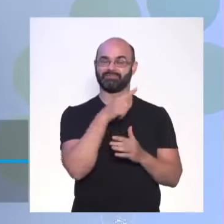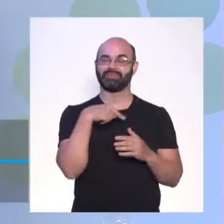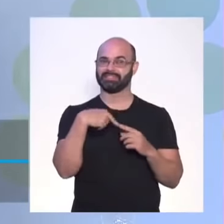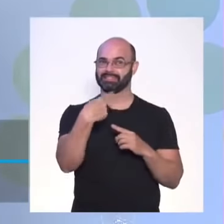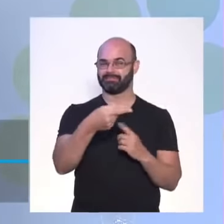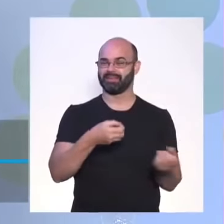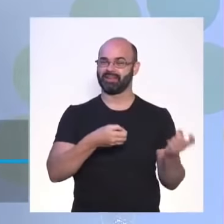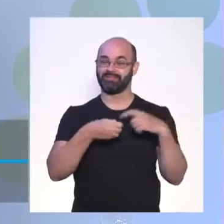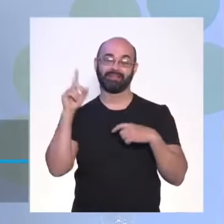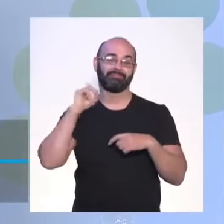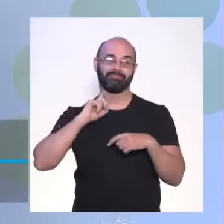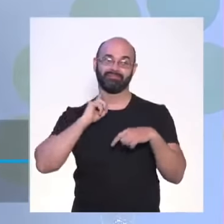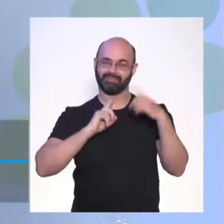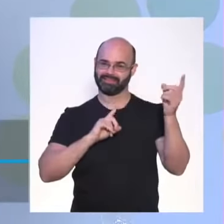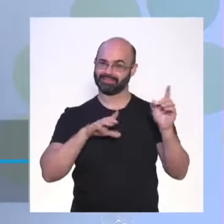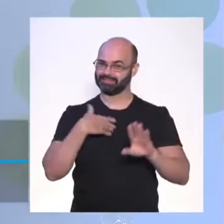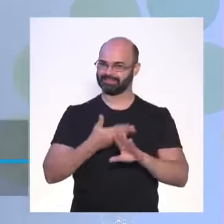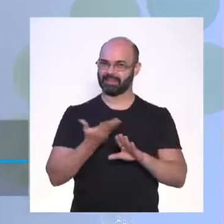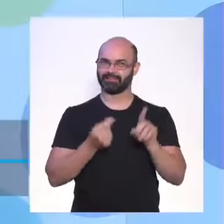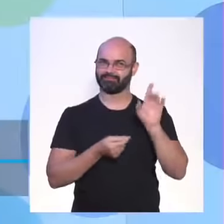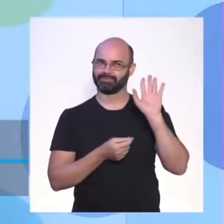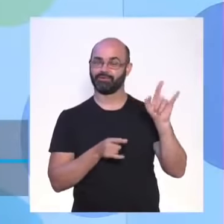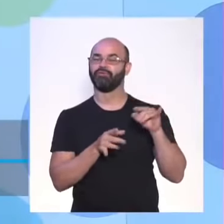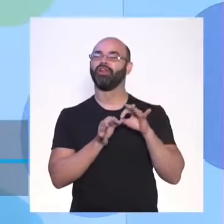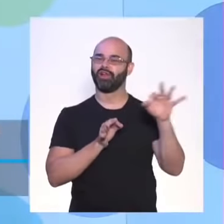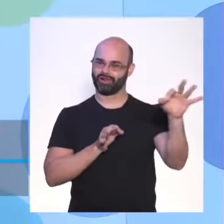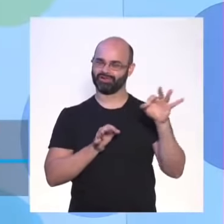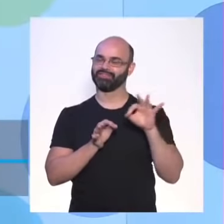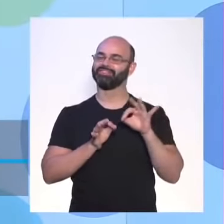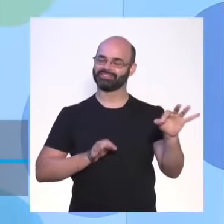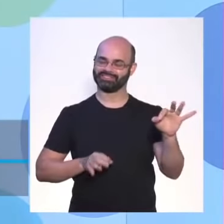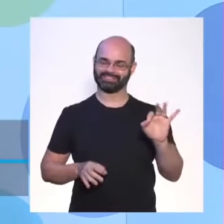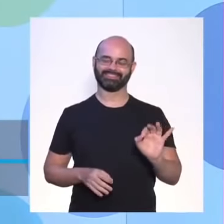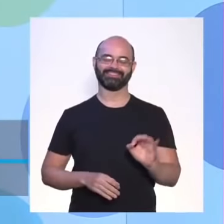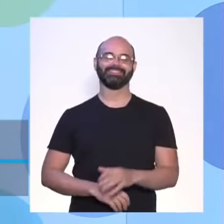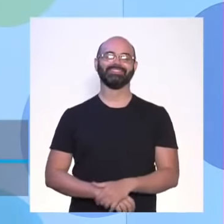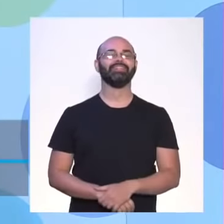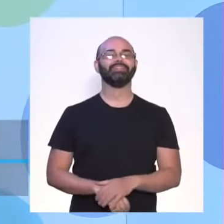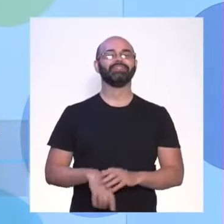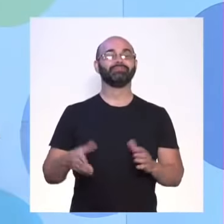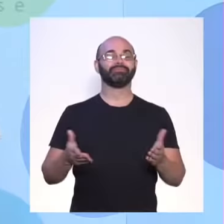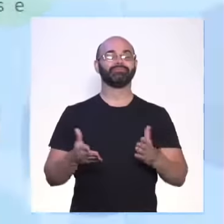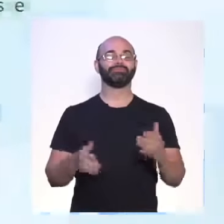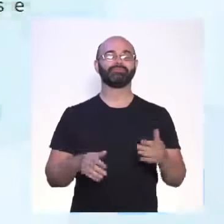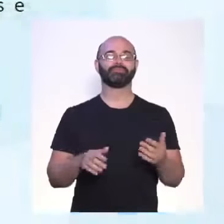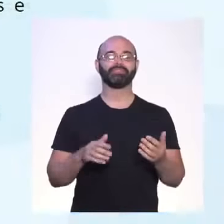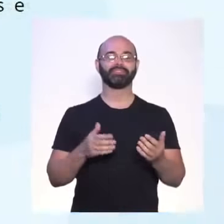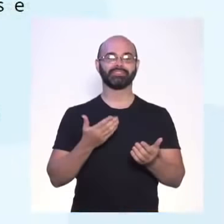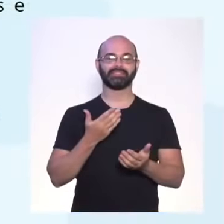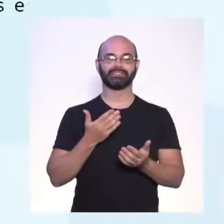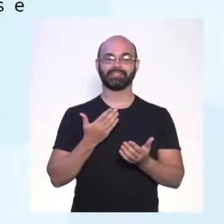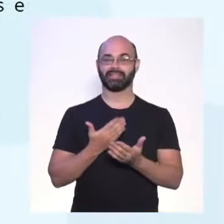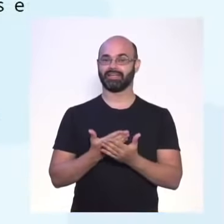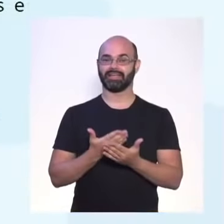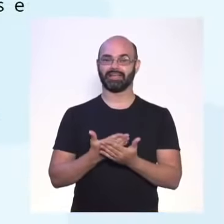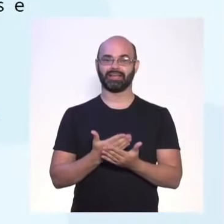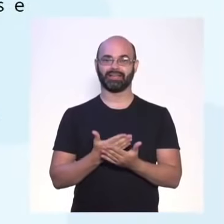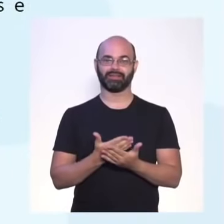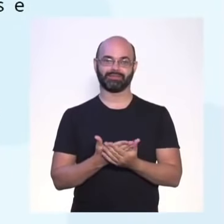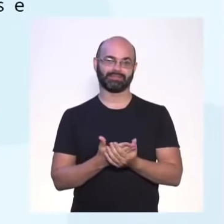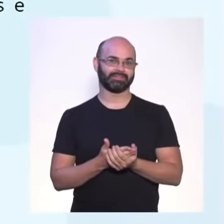para trazer e não voltou ainda né não é longe é longe vamos lá o tema da aula né pro